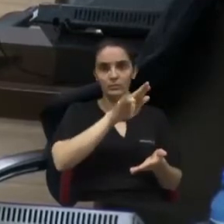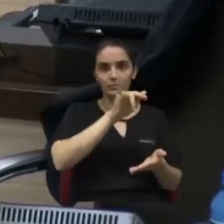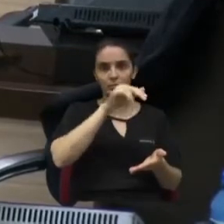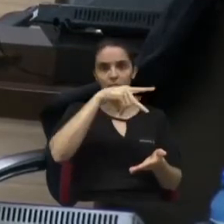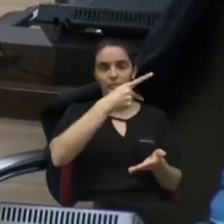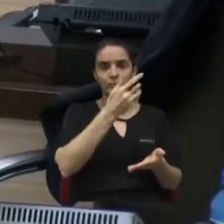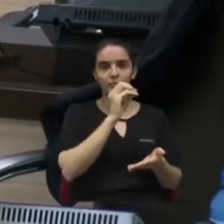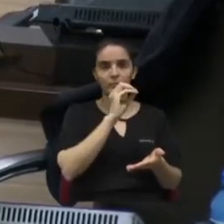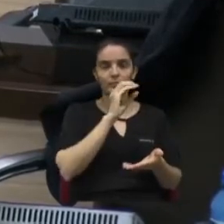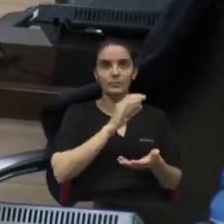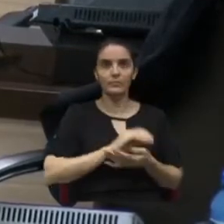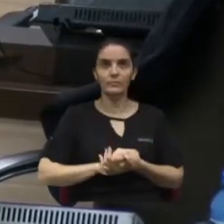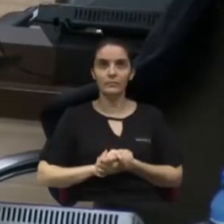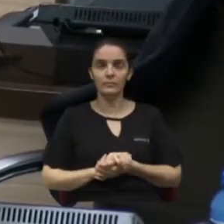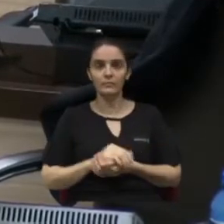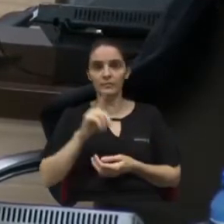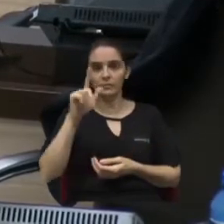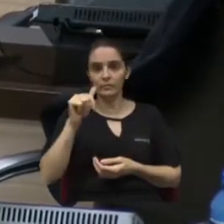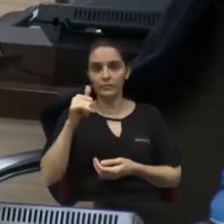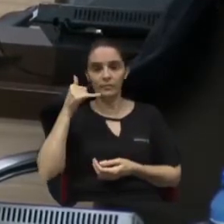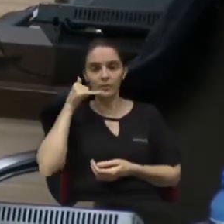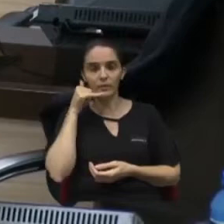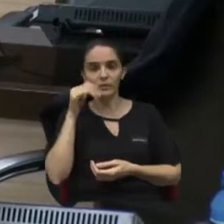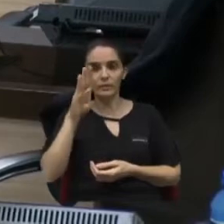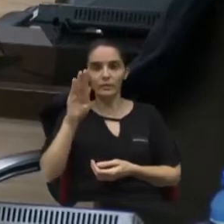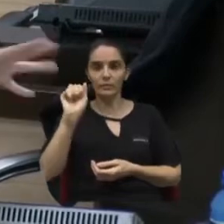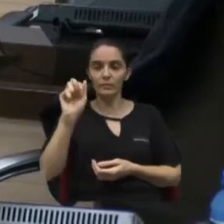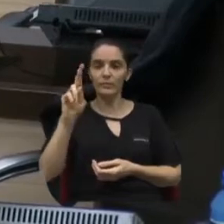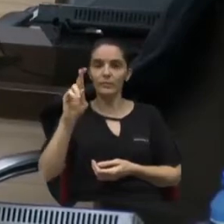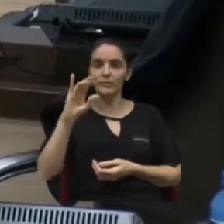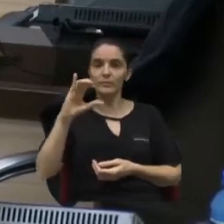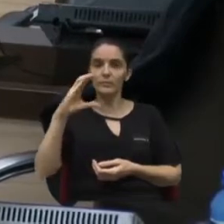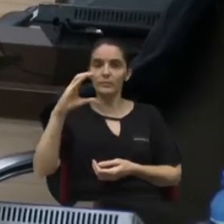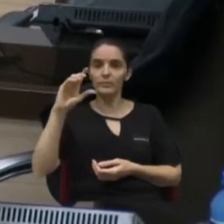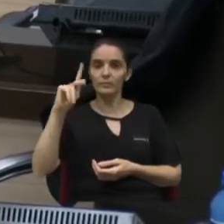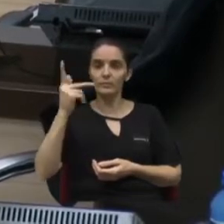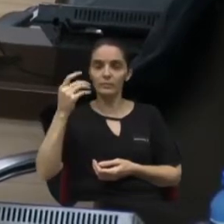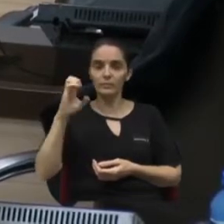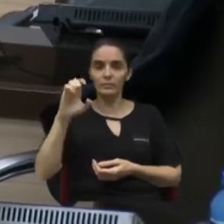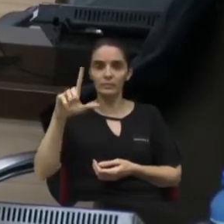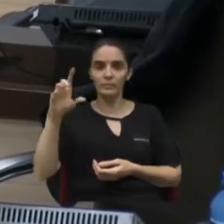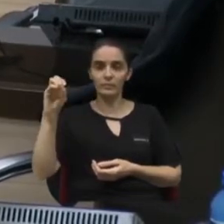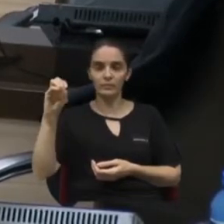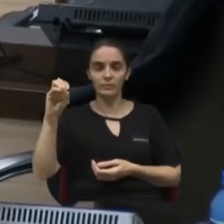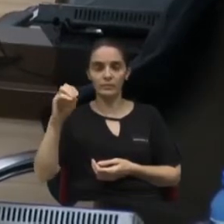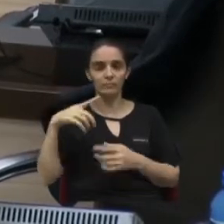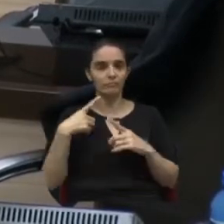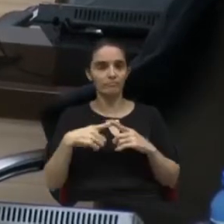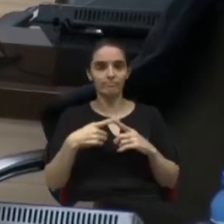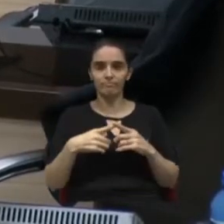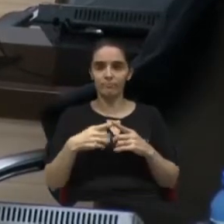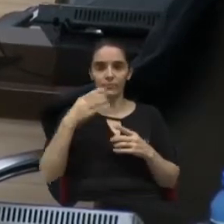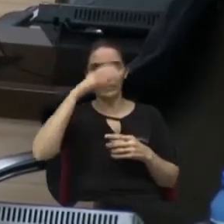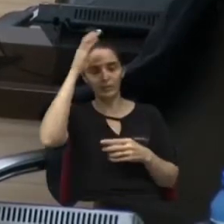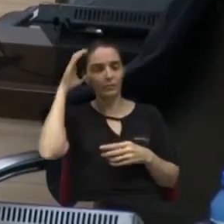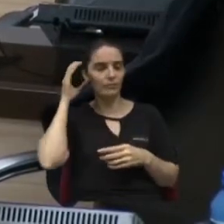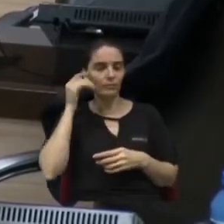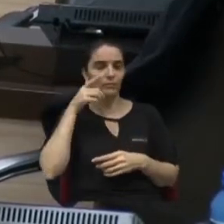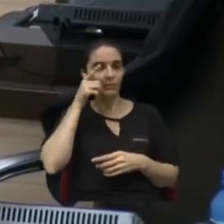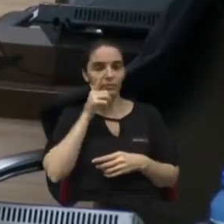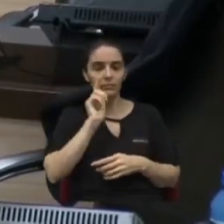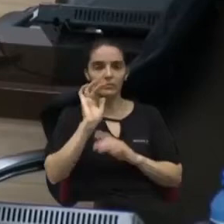liguei para o Dr. Barrichello e ele conseguiu acionar todas essas pessoas que eu falei, porque eu não tive realmente depois fazer contato com